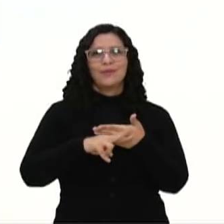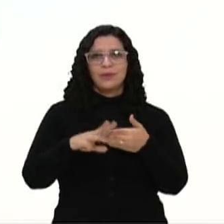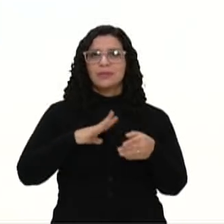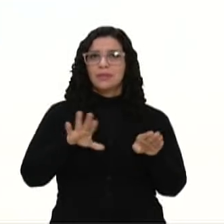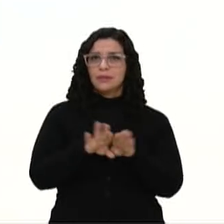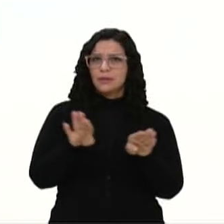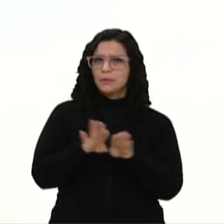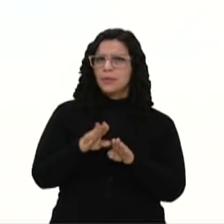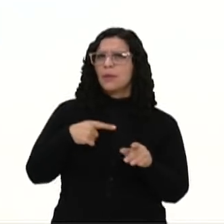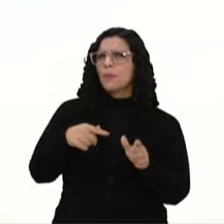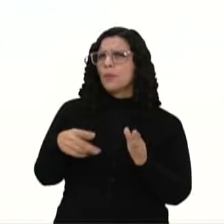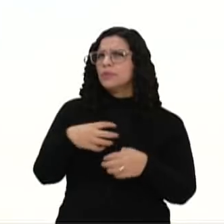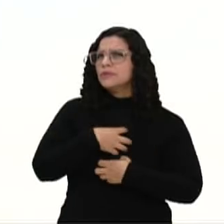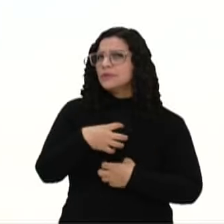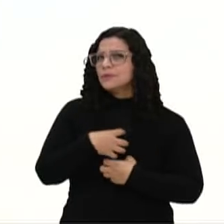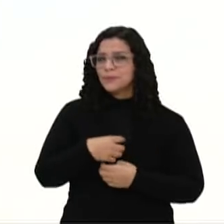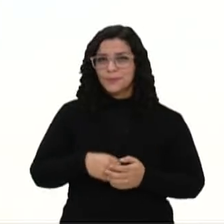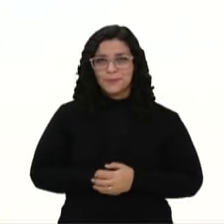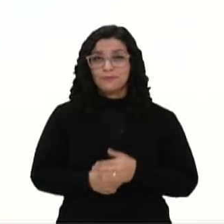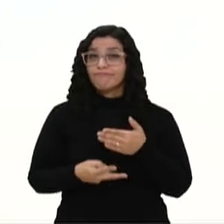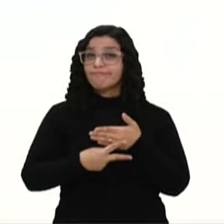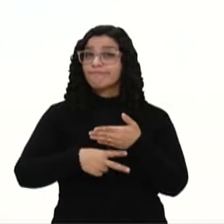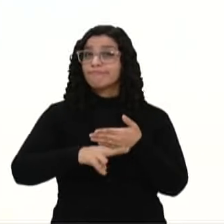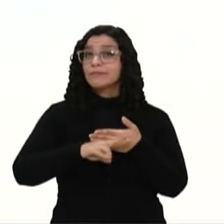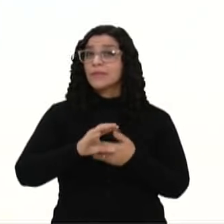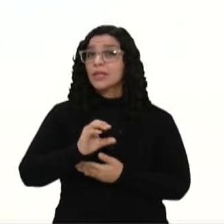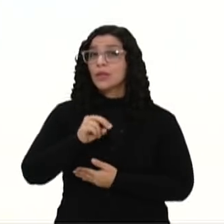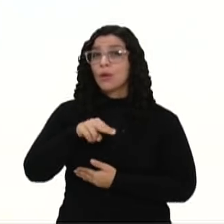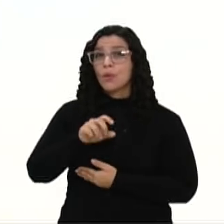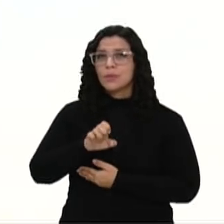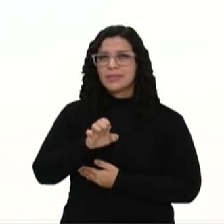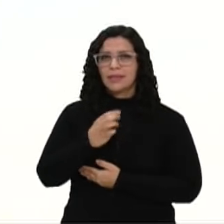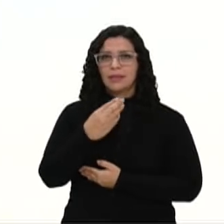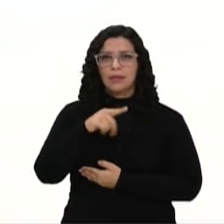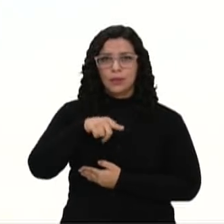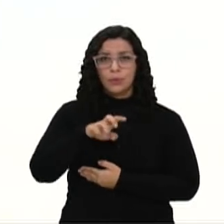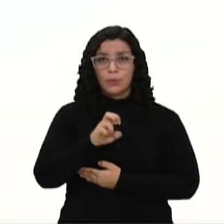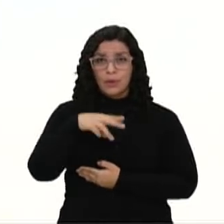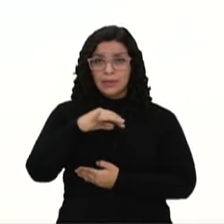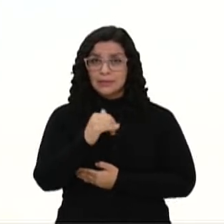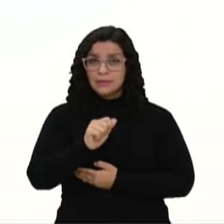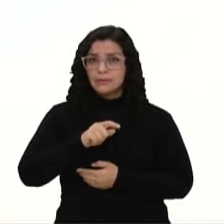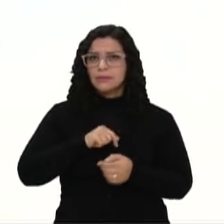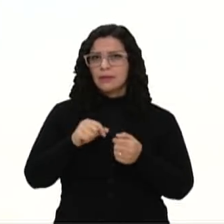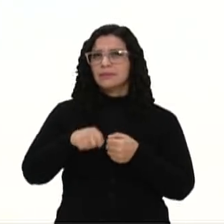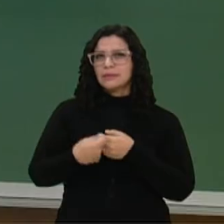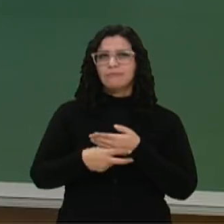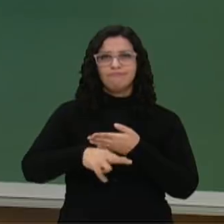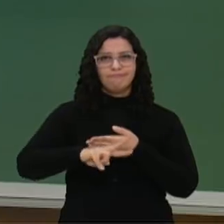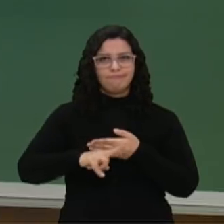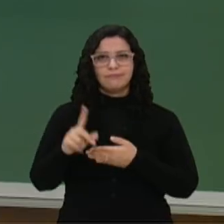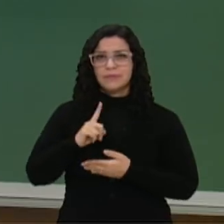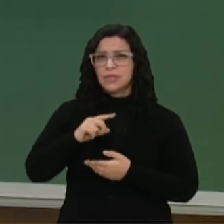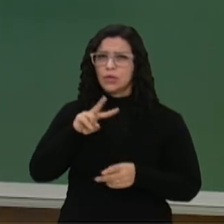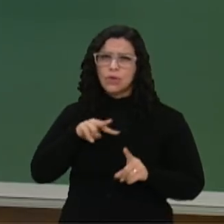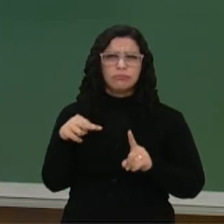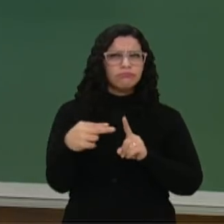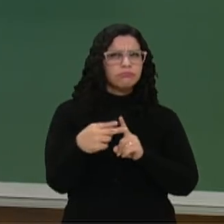reconhecer efeitos de sentidos. Continuamos trabalhando com a temática de carta aberta com um novo